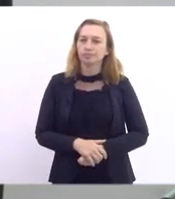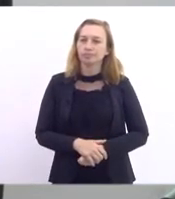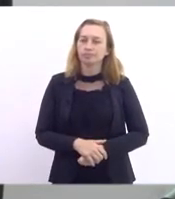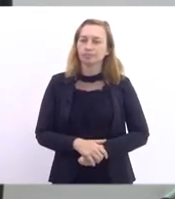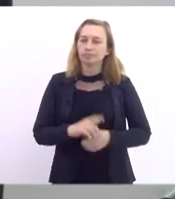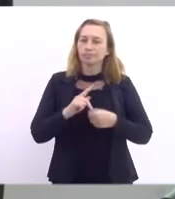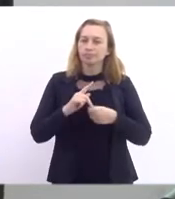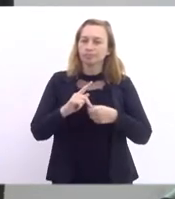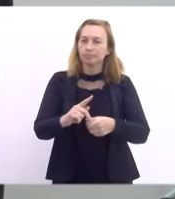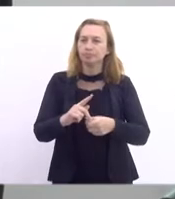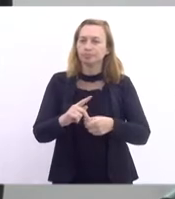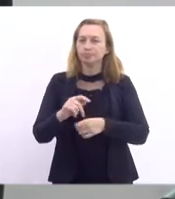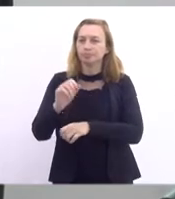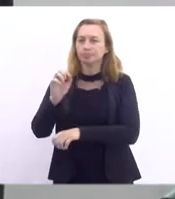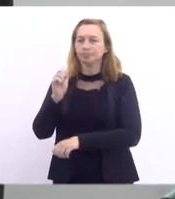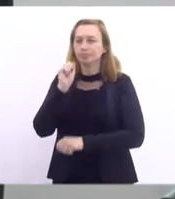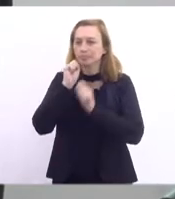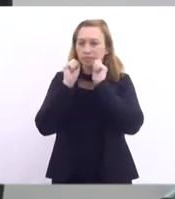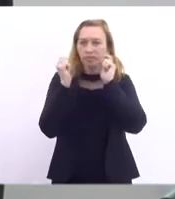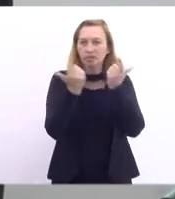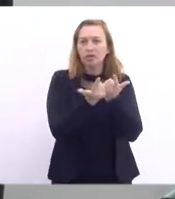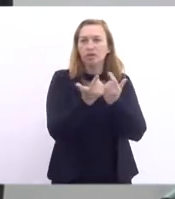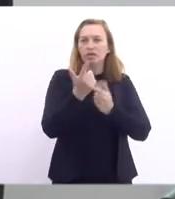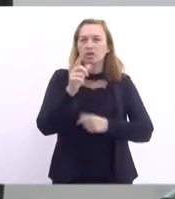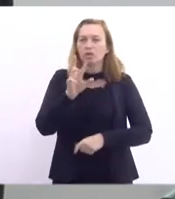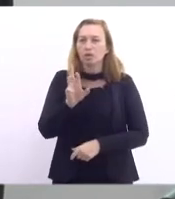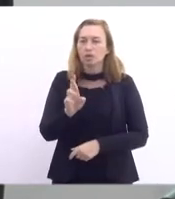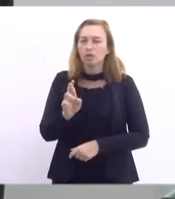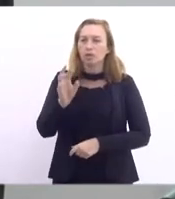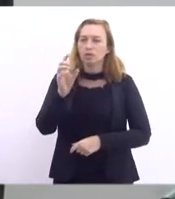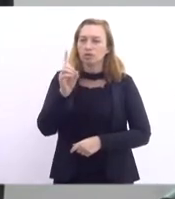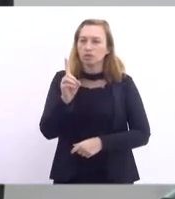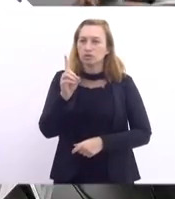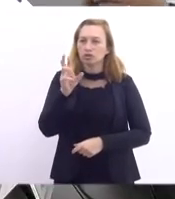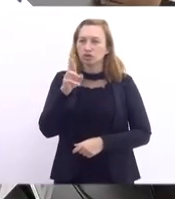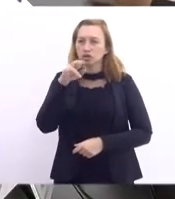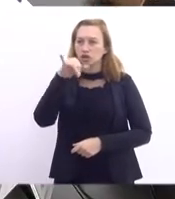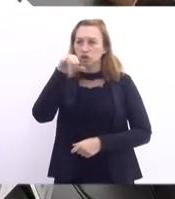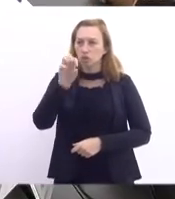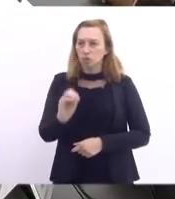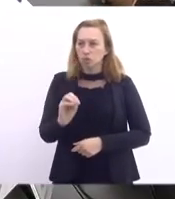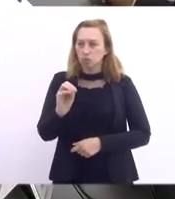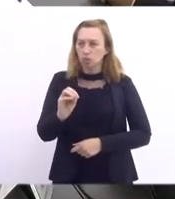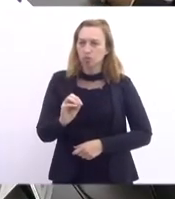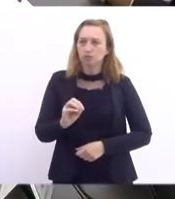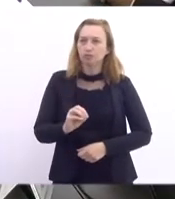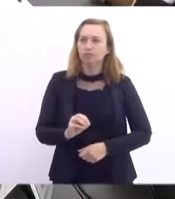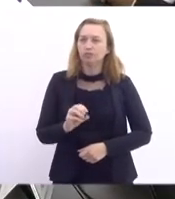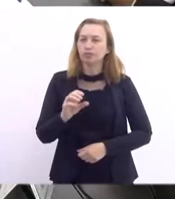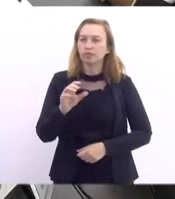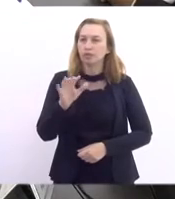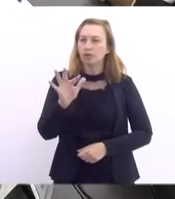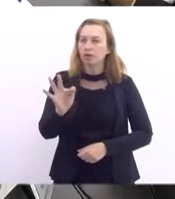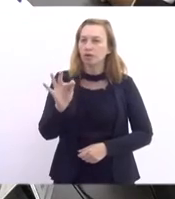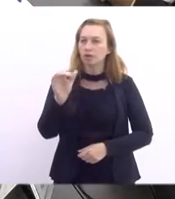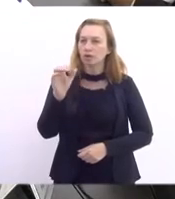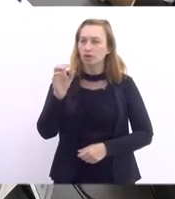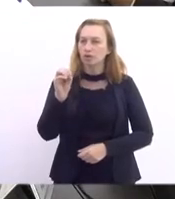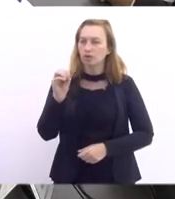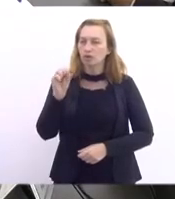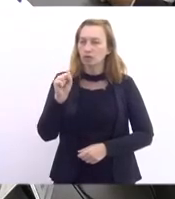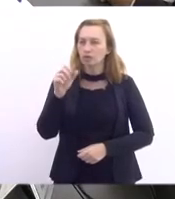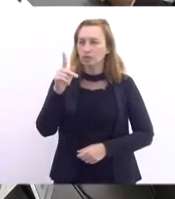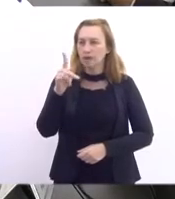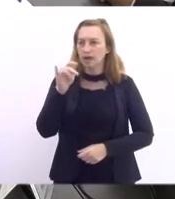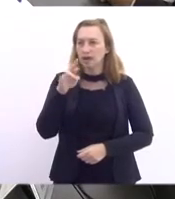Procuradoria da alerj o Rodrigo Lelis representando foi Esperta né